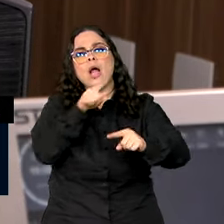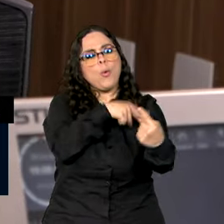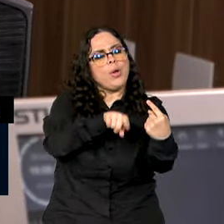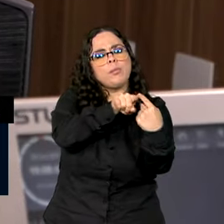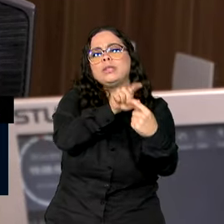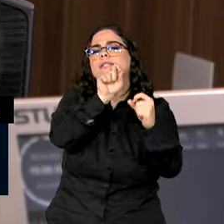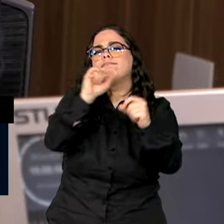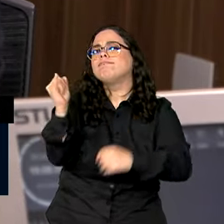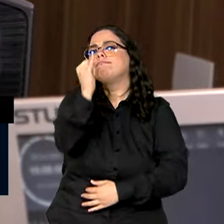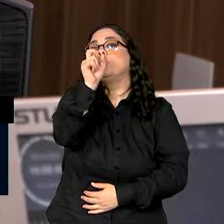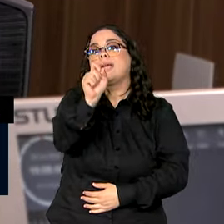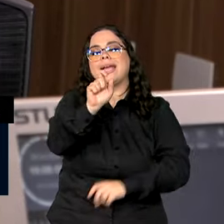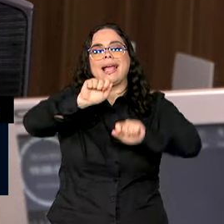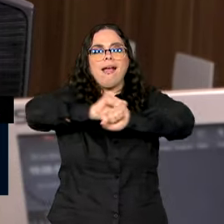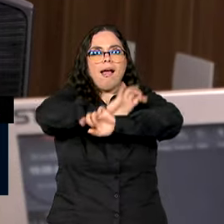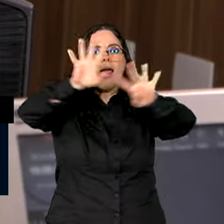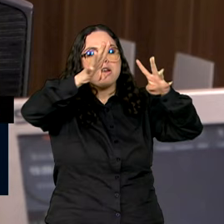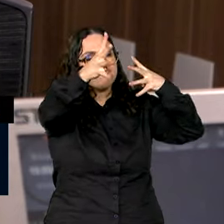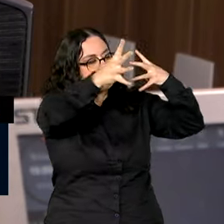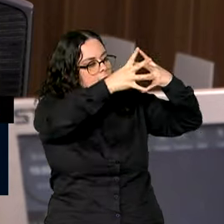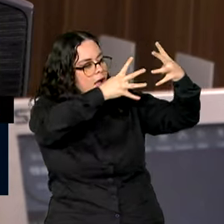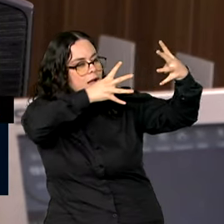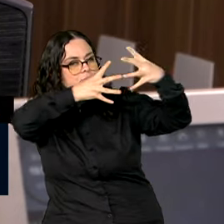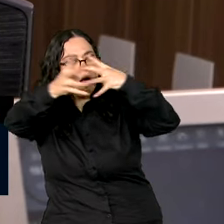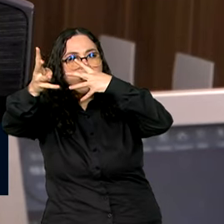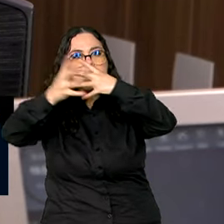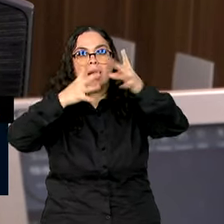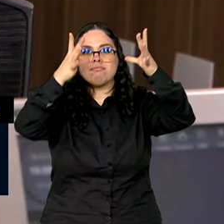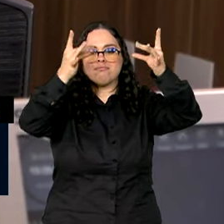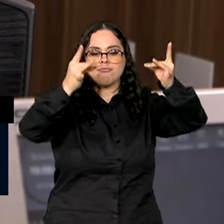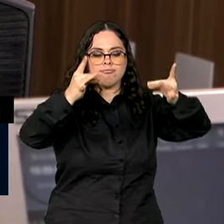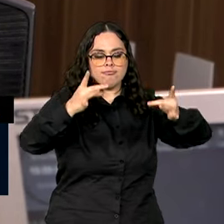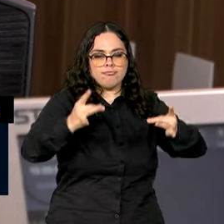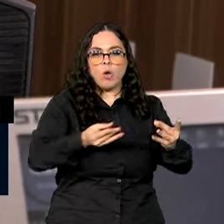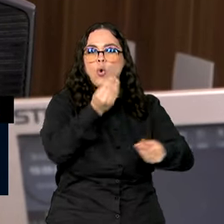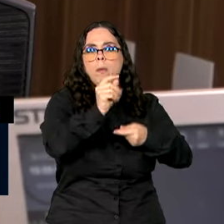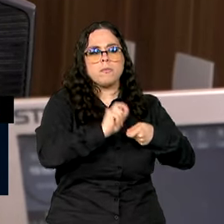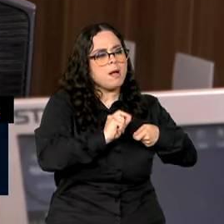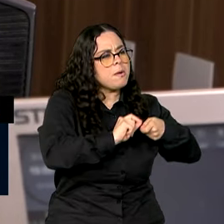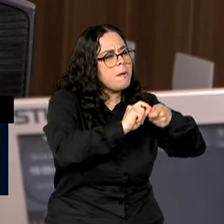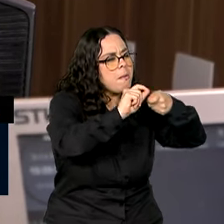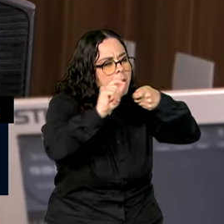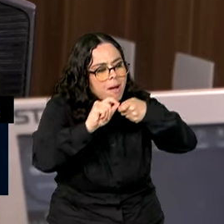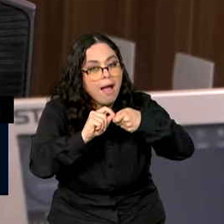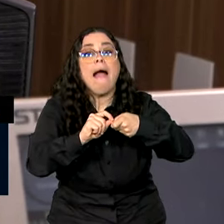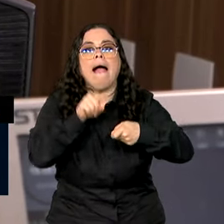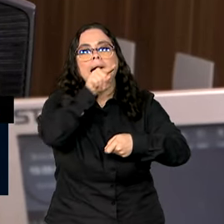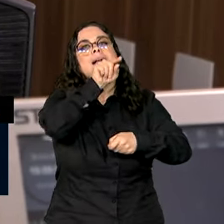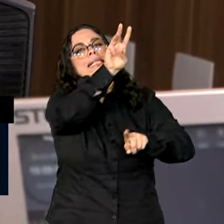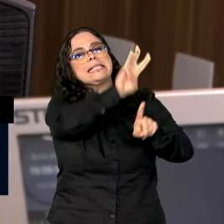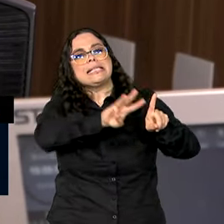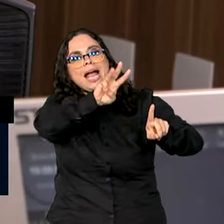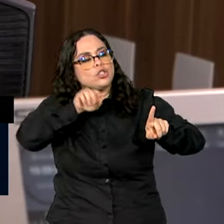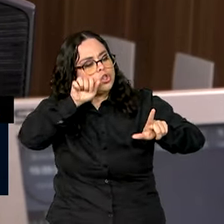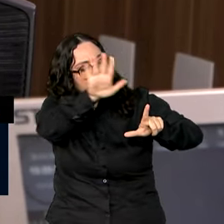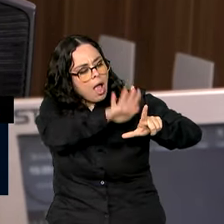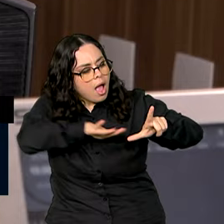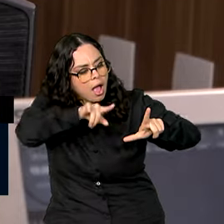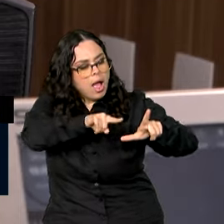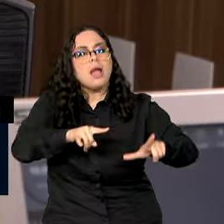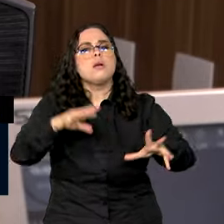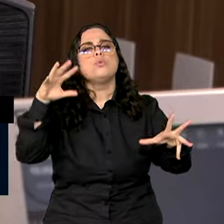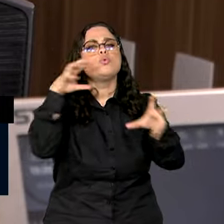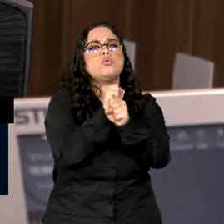execução é um dos esforços nossos do INEP Então nesse nesse painel nós vamos encontrar dados sobre todas as inscrições